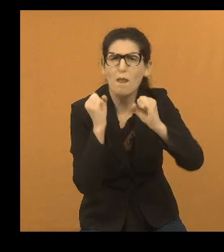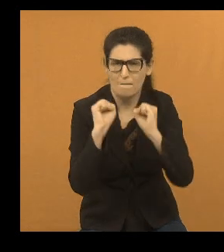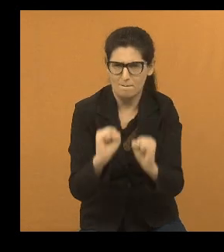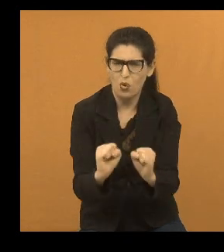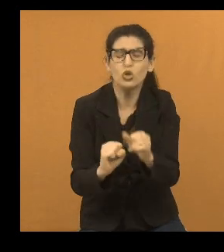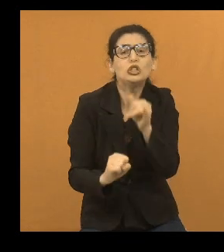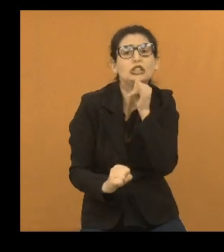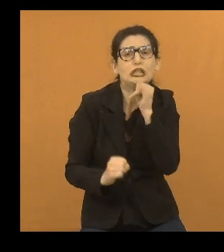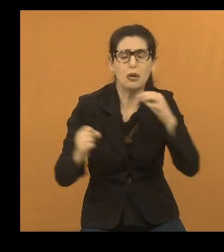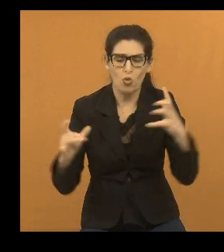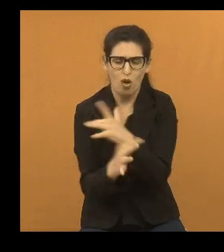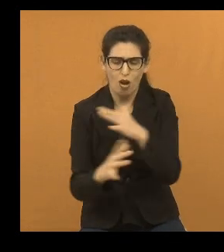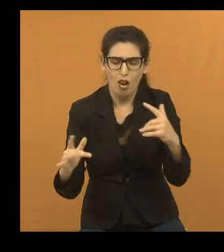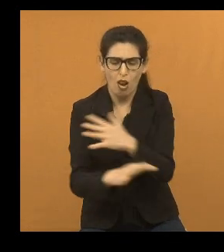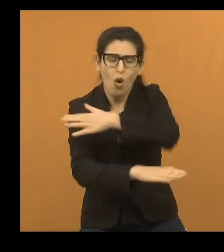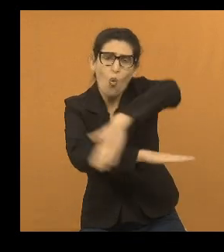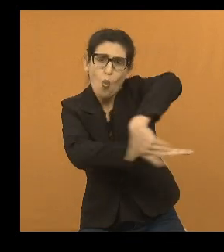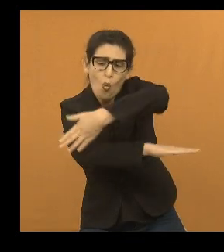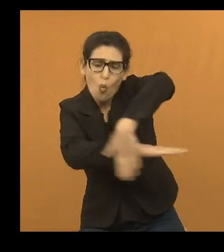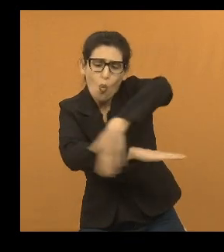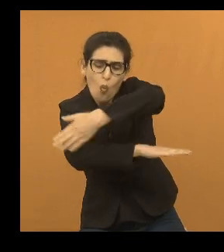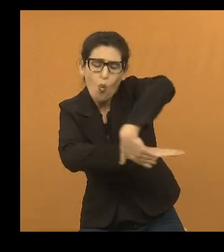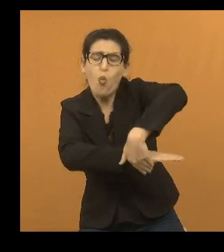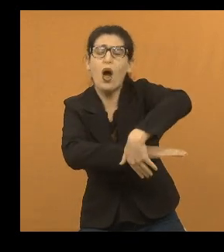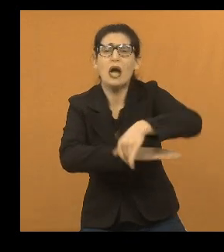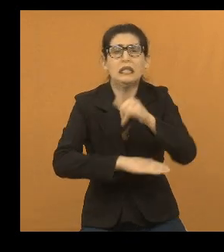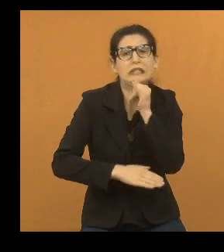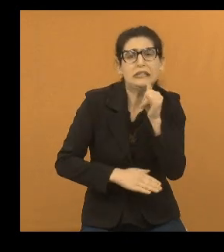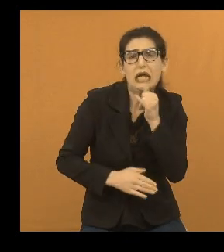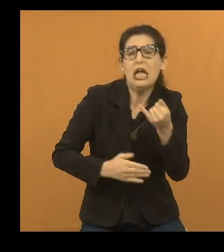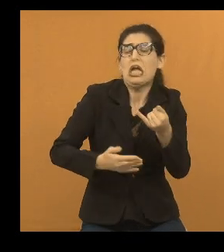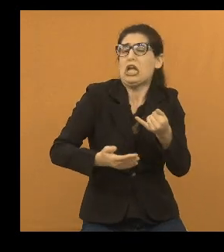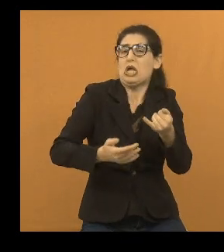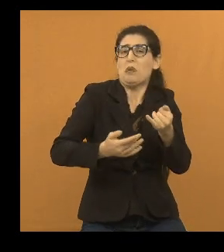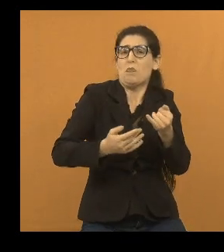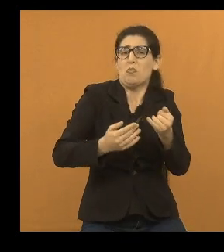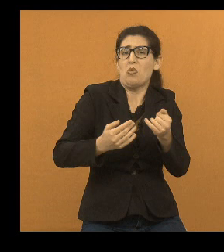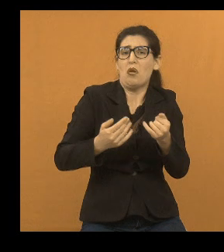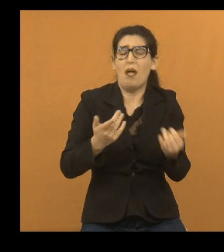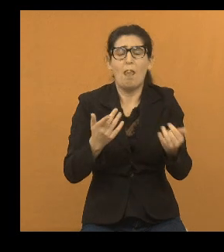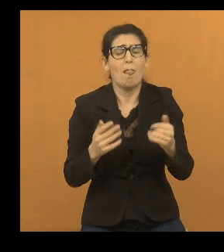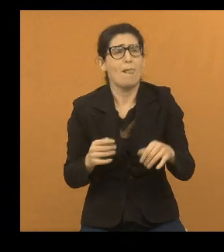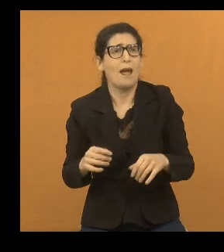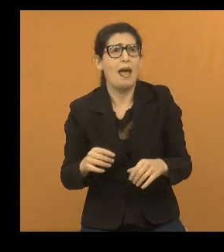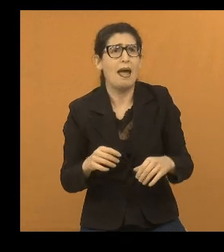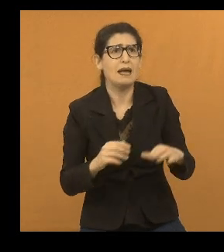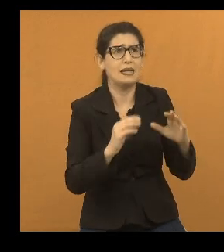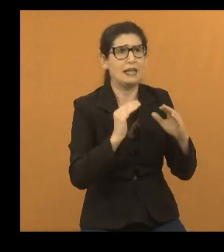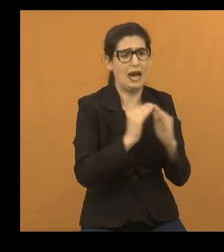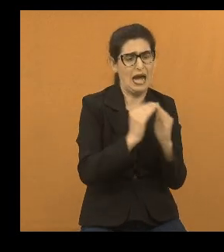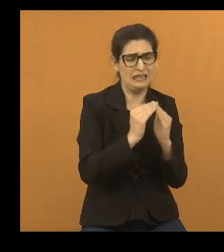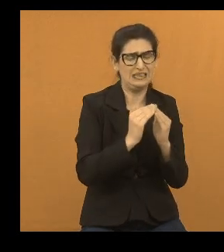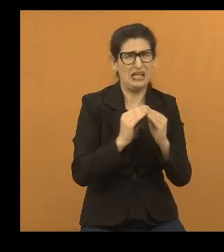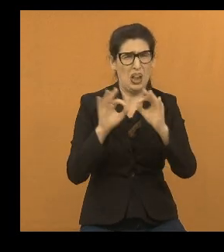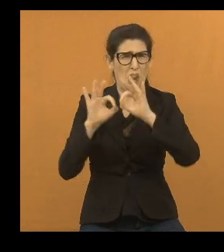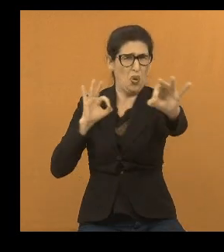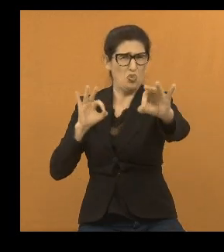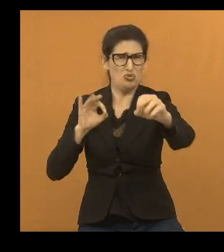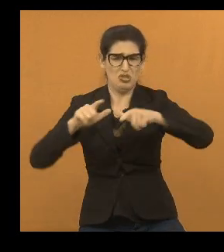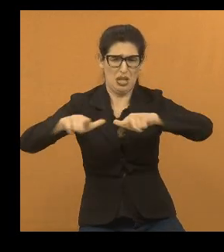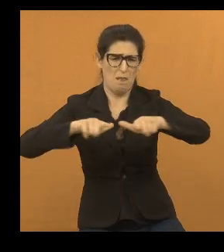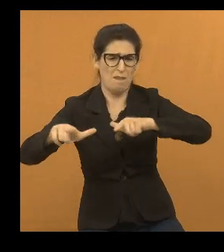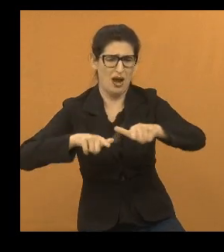mobilidade urbana. Se você, por exemplo, deixa a cidade, a zona residencial muito distante da zona de trabalho, você está